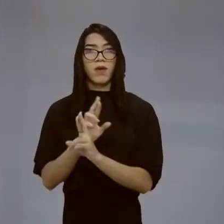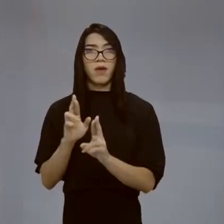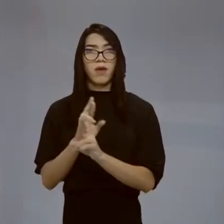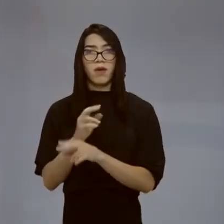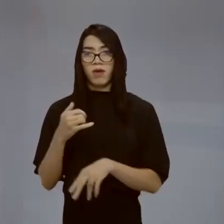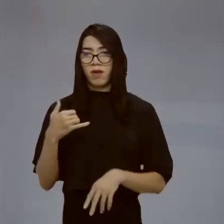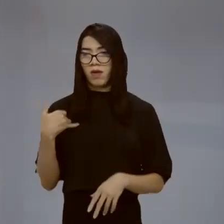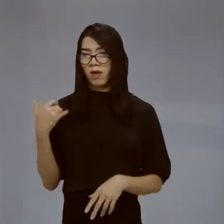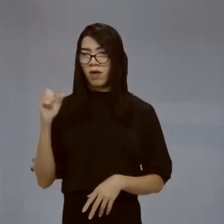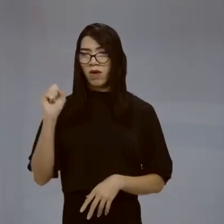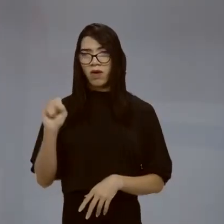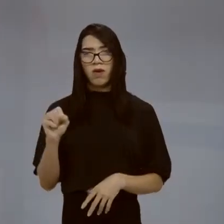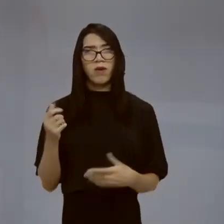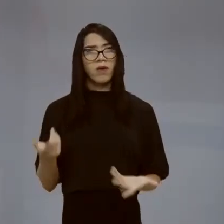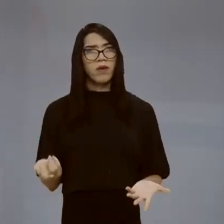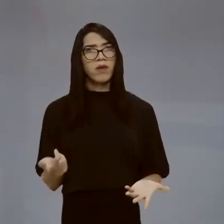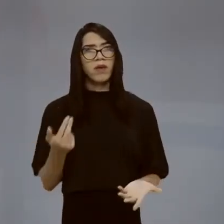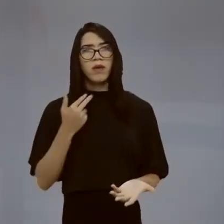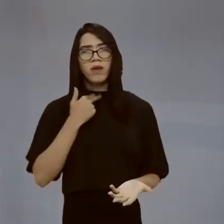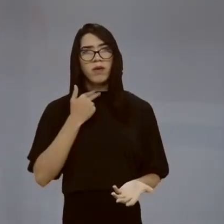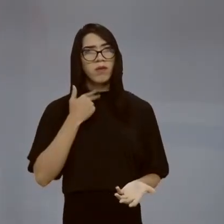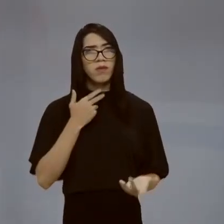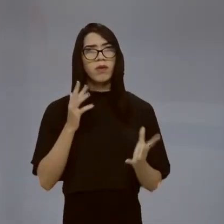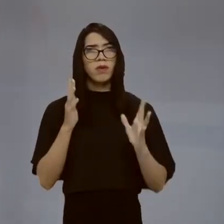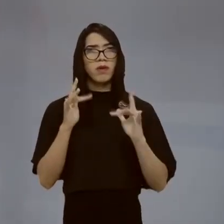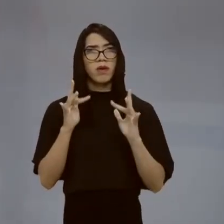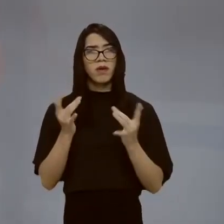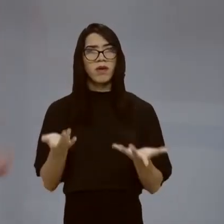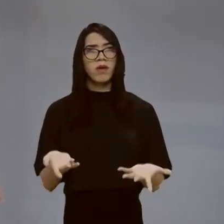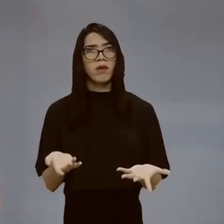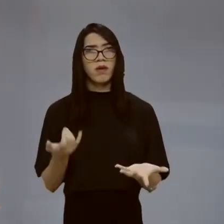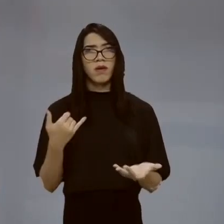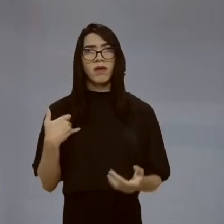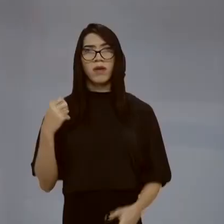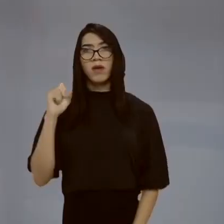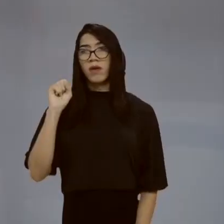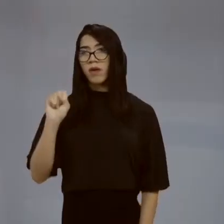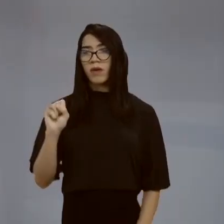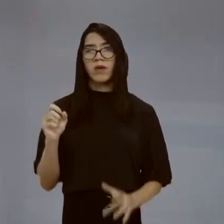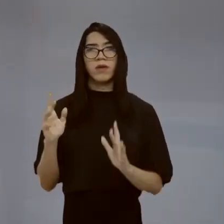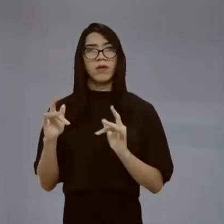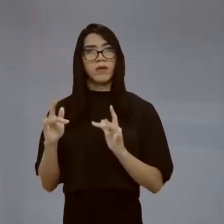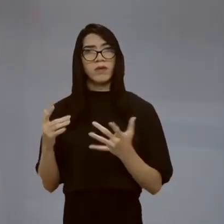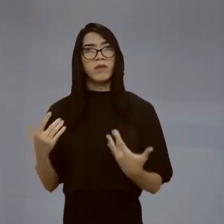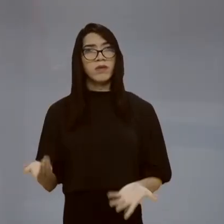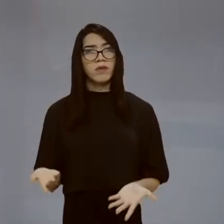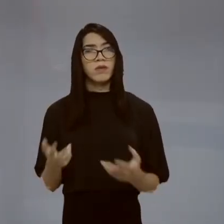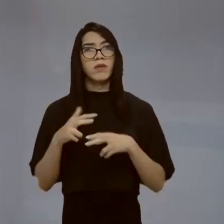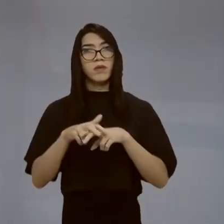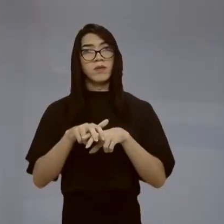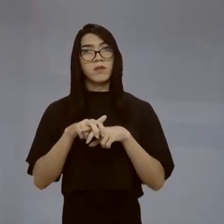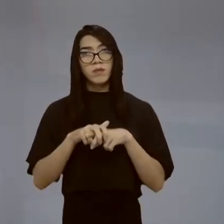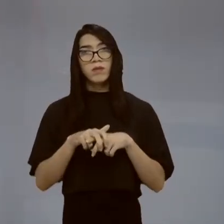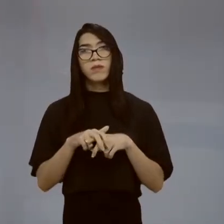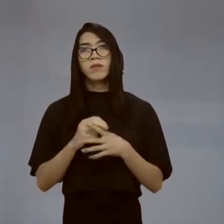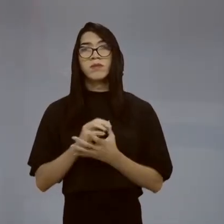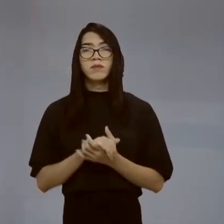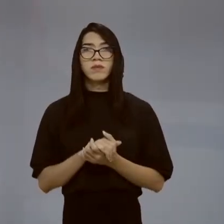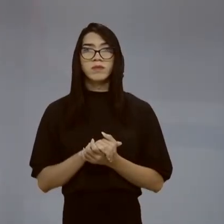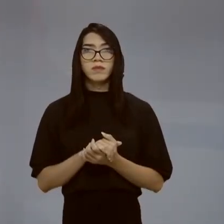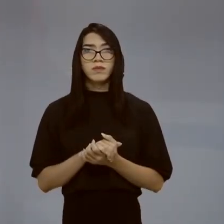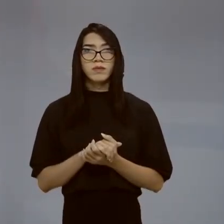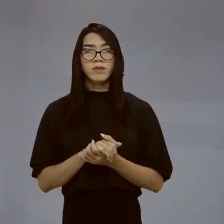é pra estar cogitando ter uma namorada, um relacionamento aos 8 anos de idade. E visivelmente